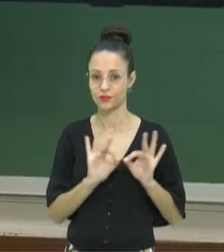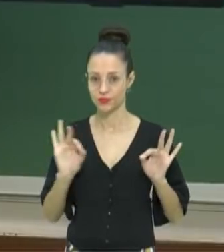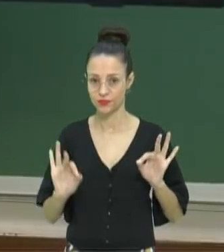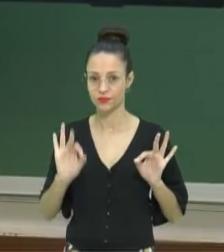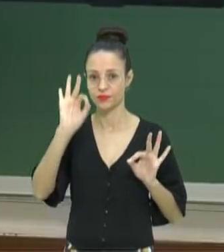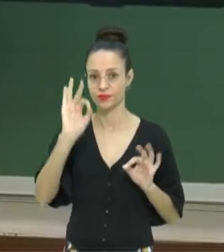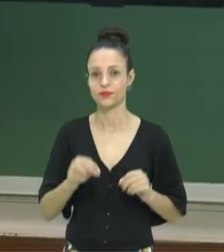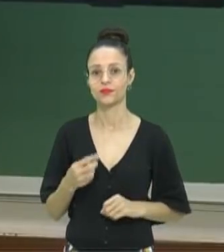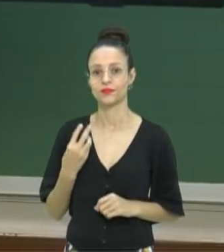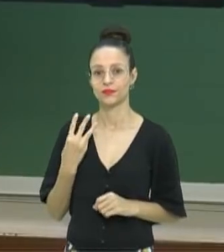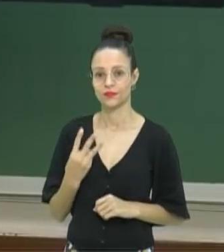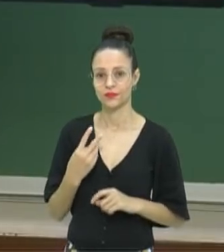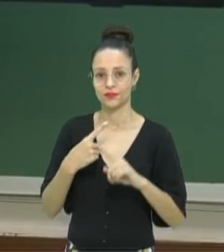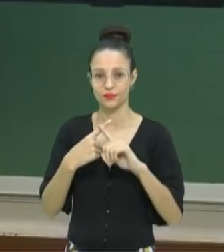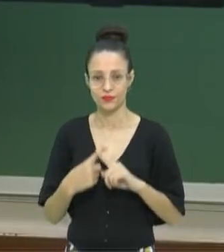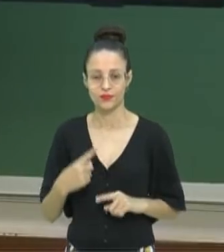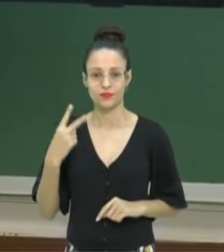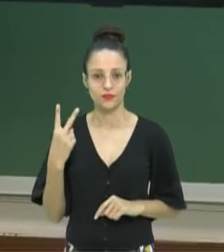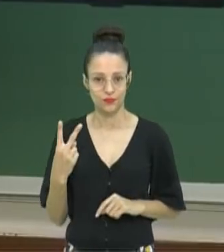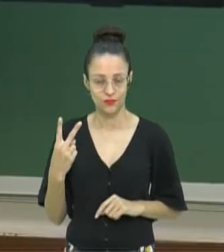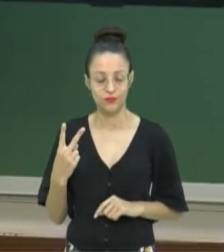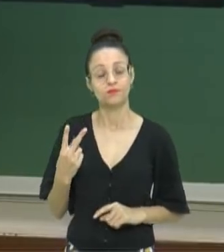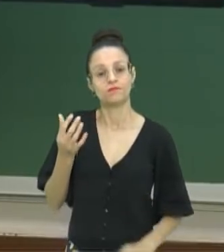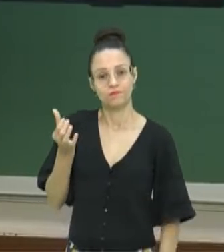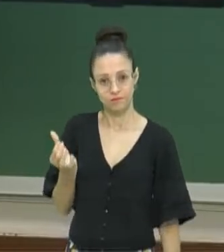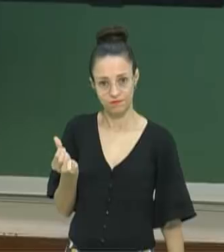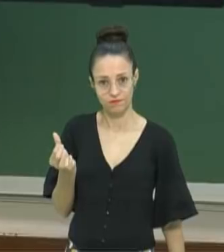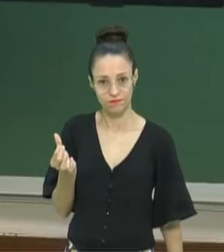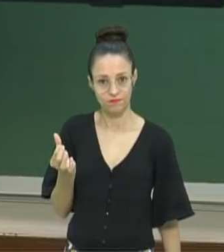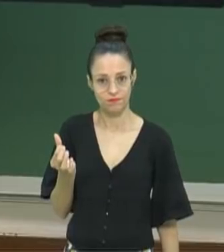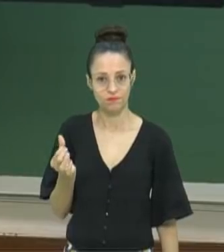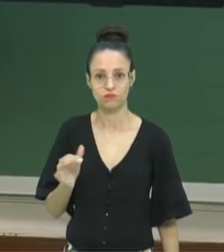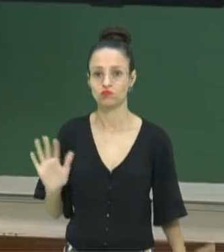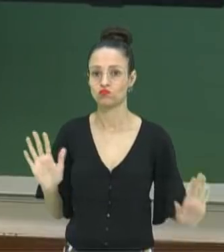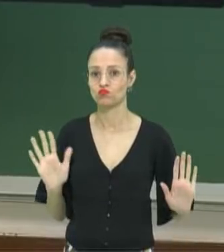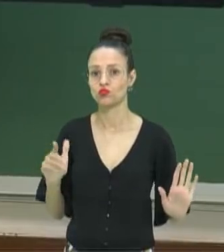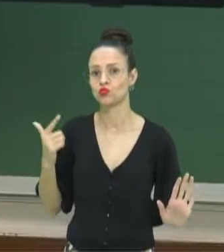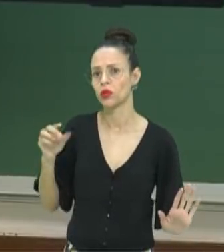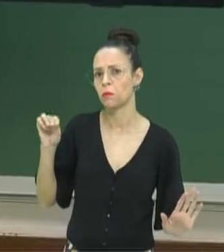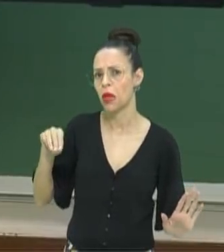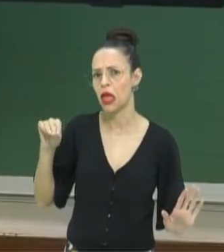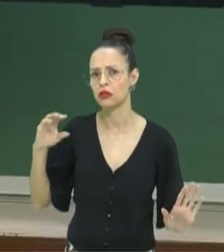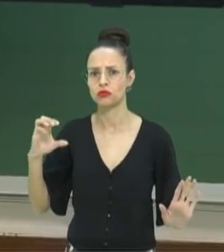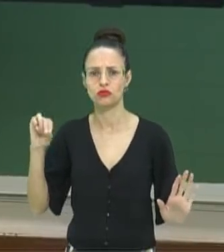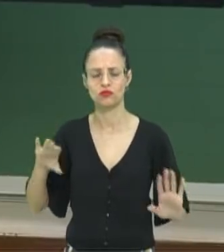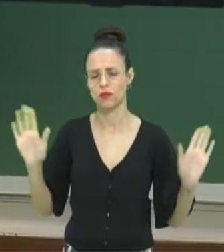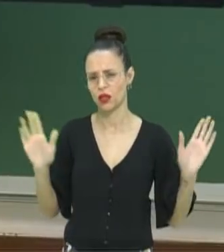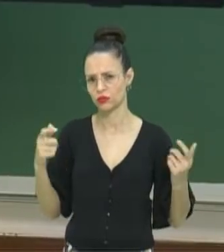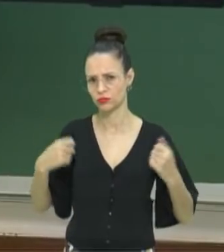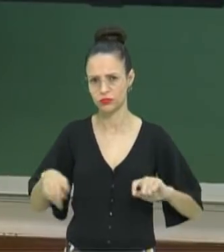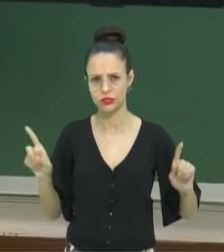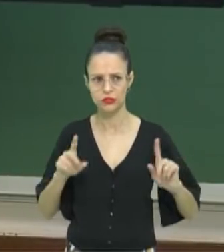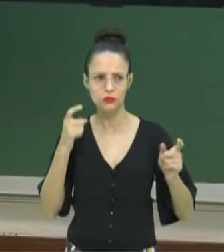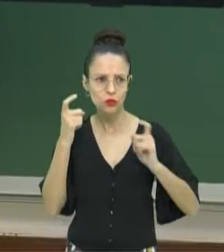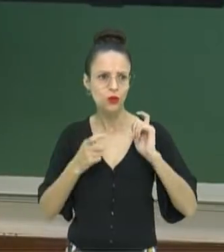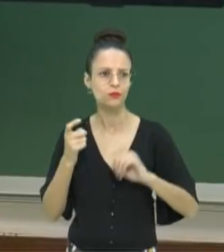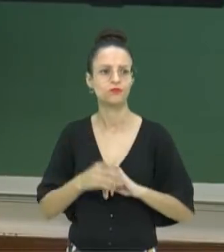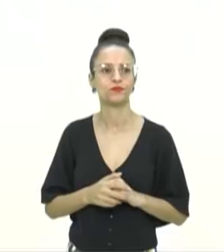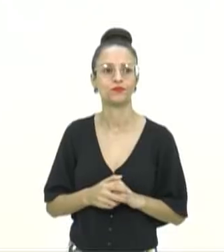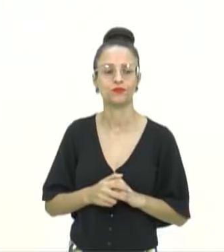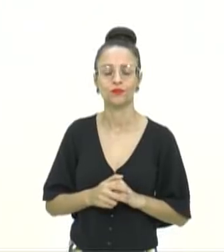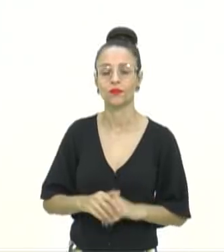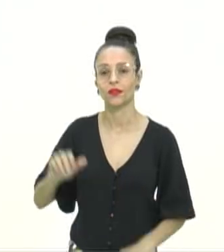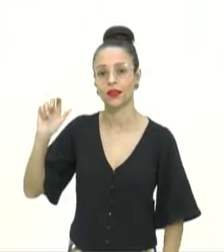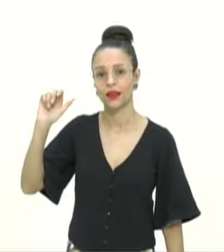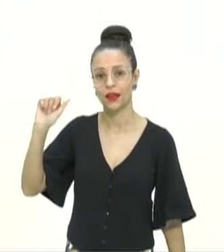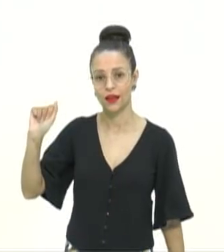vezes 2, a área é 6. Ele não nos deu unidade, então não precisa se preocupar com isso. A área